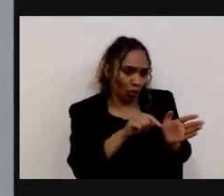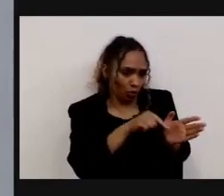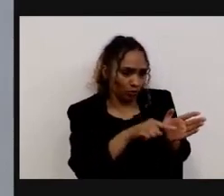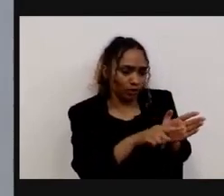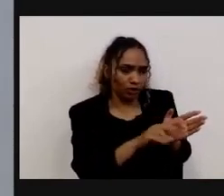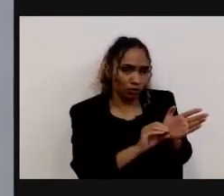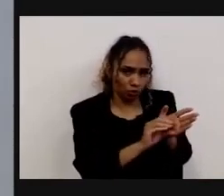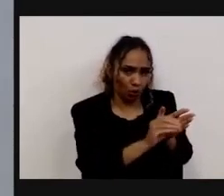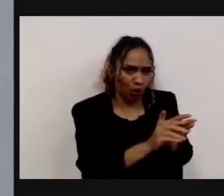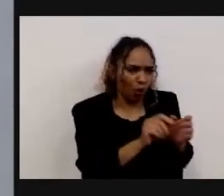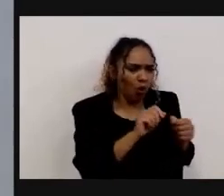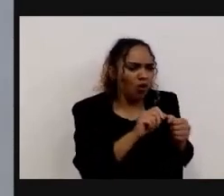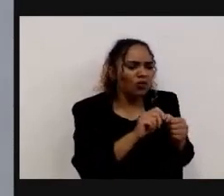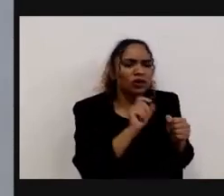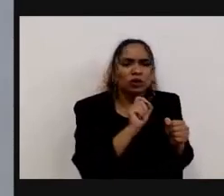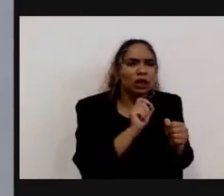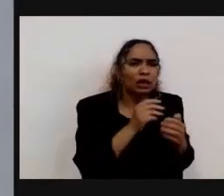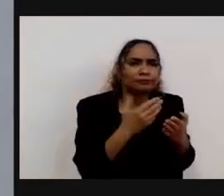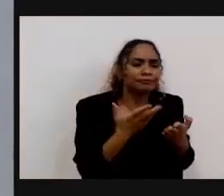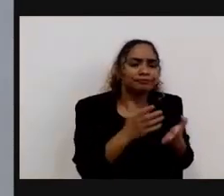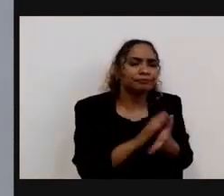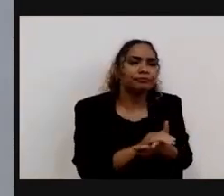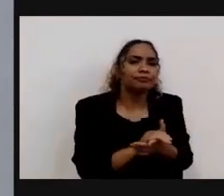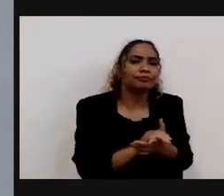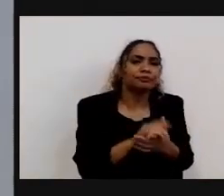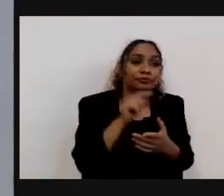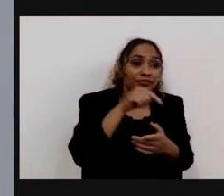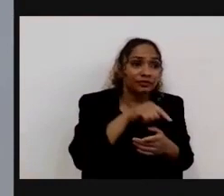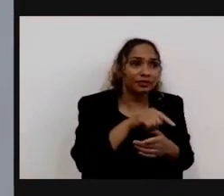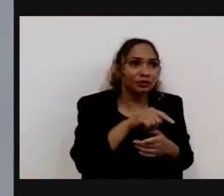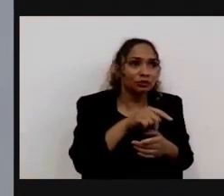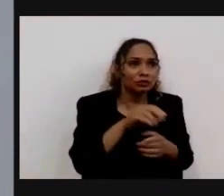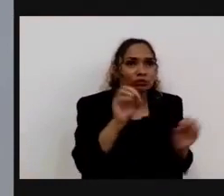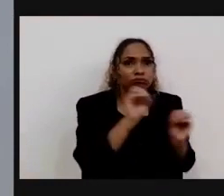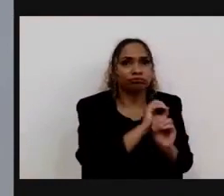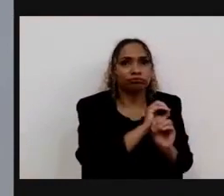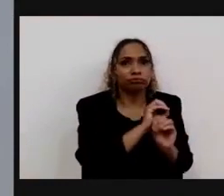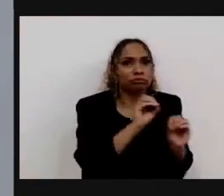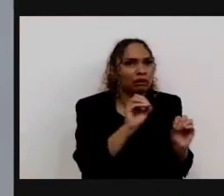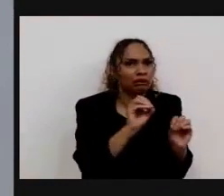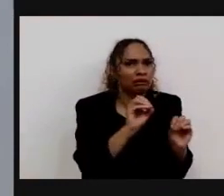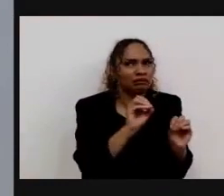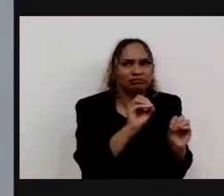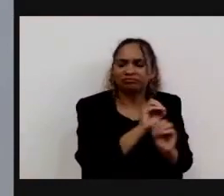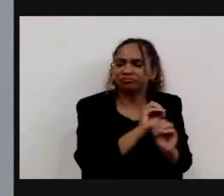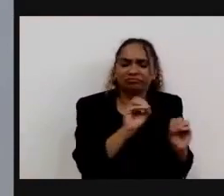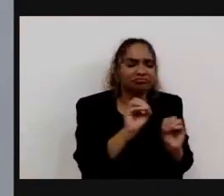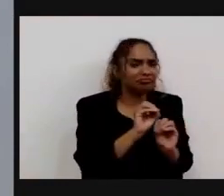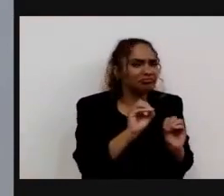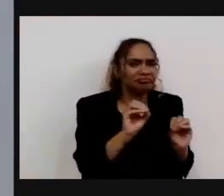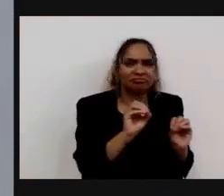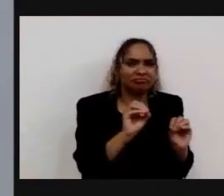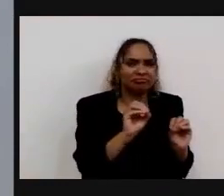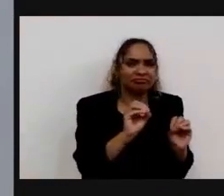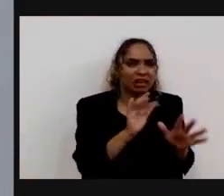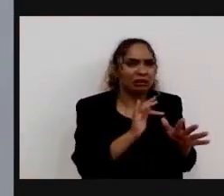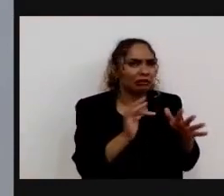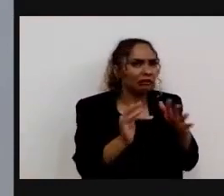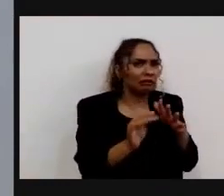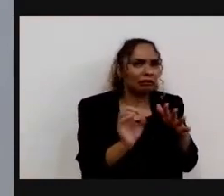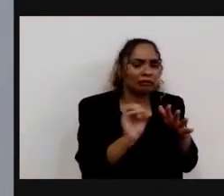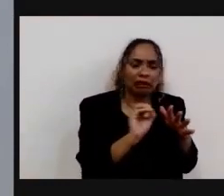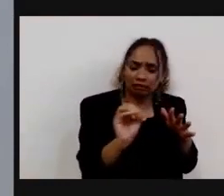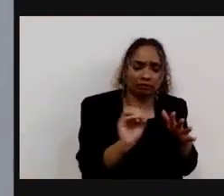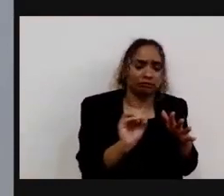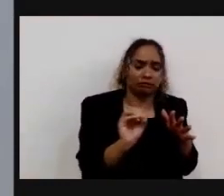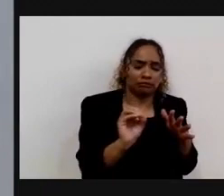daquela pessoa ali que ela já fez e tal e essa pessoa não tinha nada nada sobre ela nada tinha uma rede social